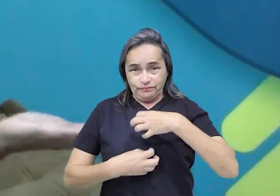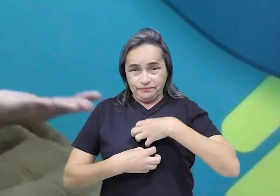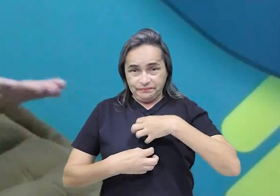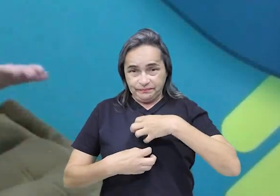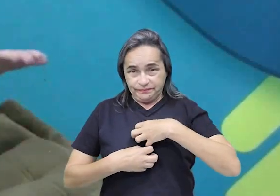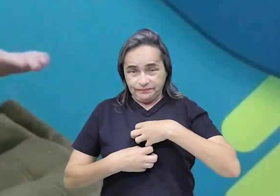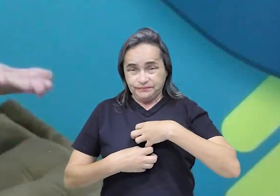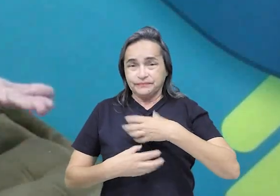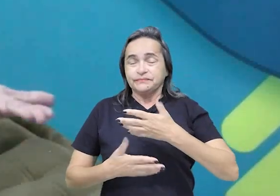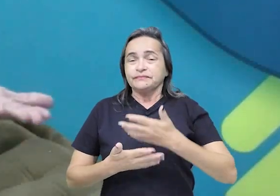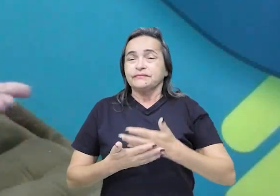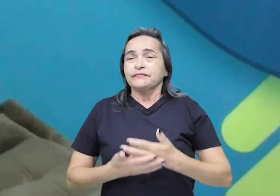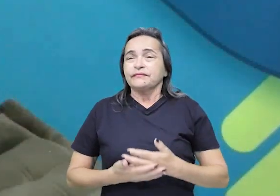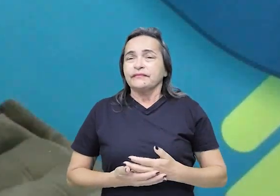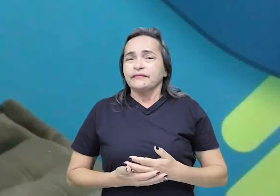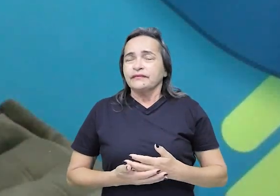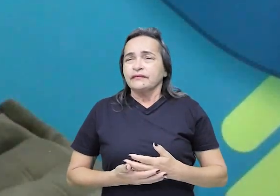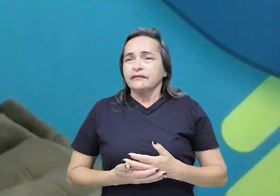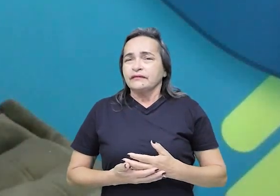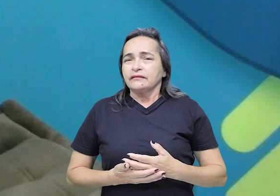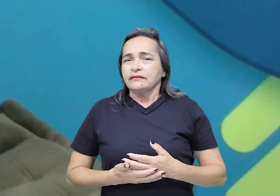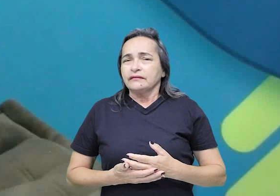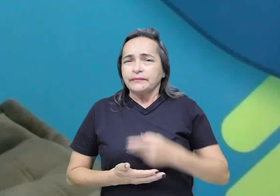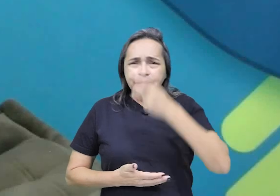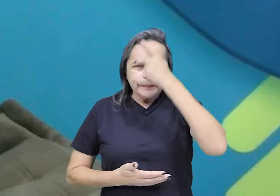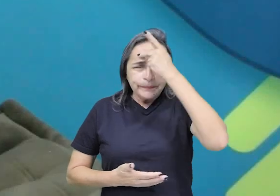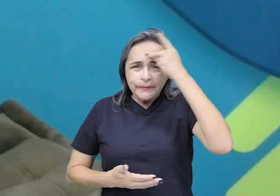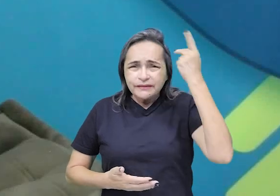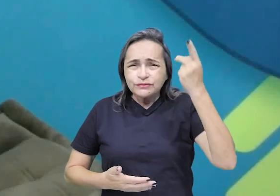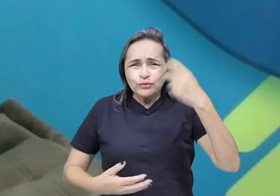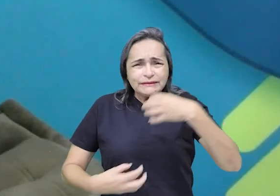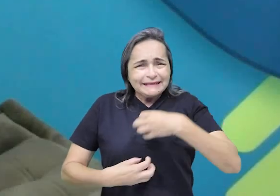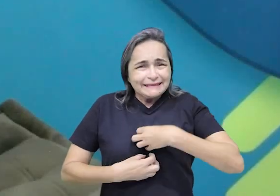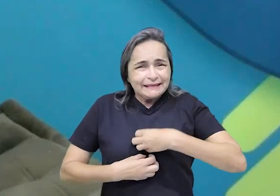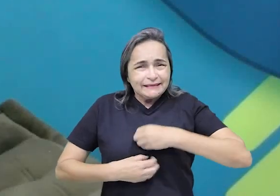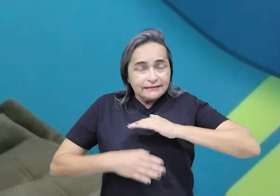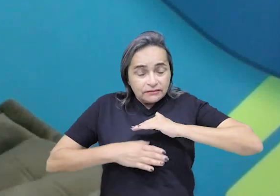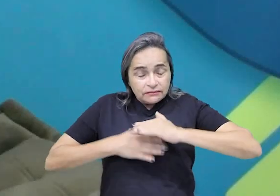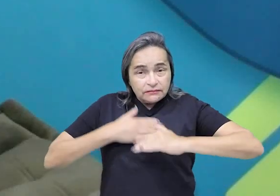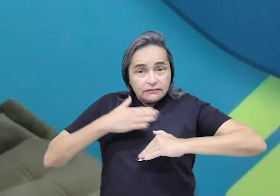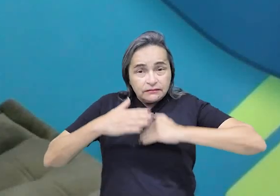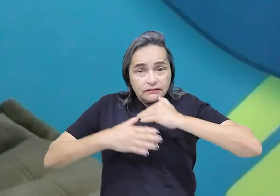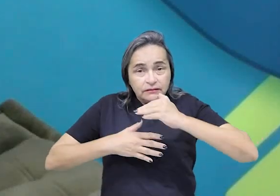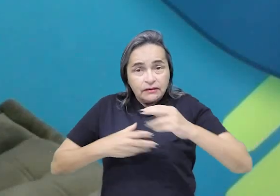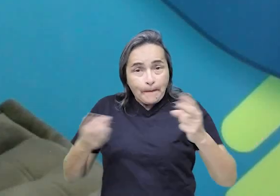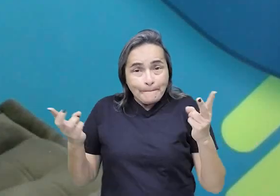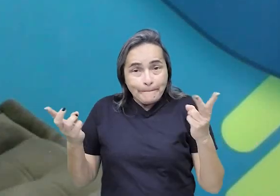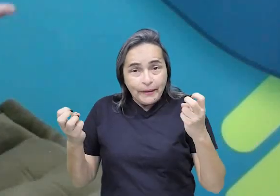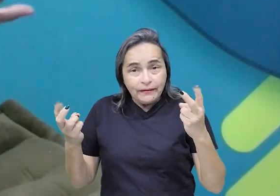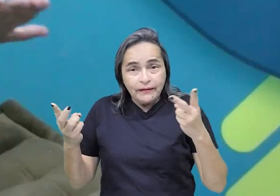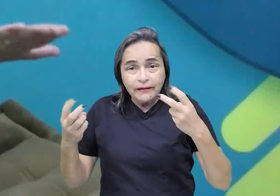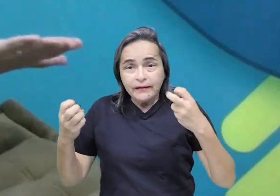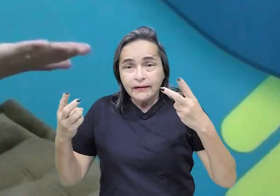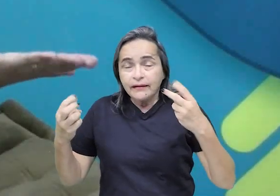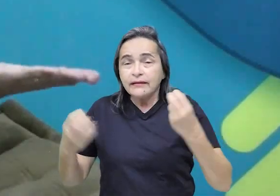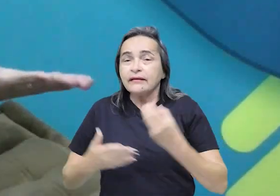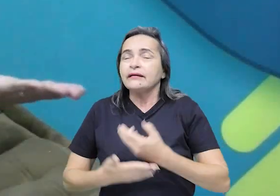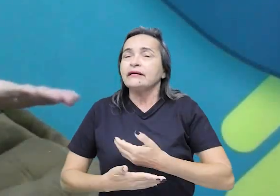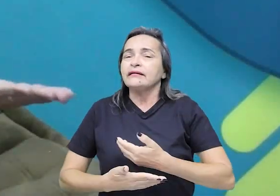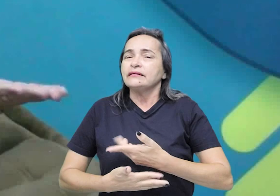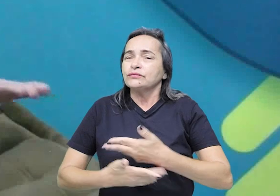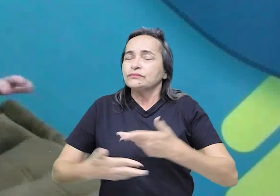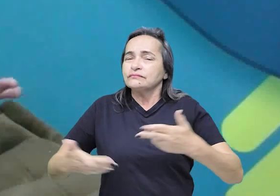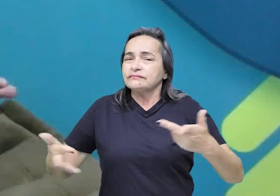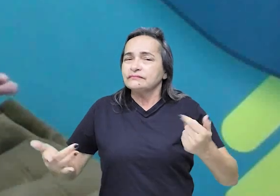né? É um sentido do que o ser humano desenvolve para perceber muitas coisas e